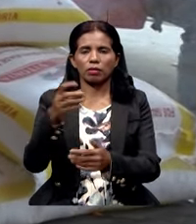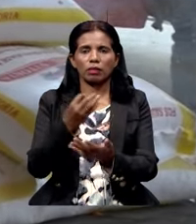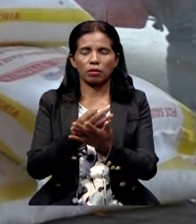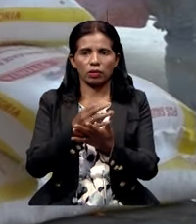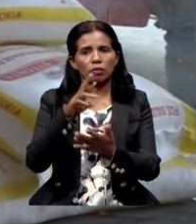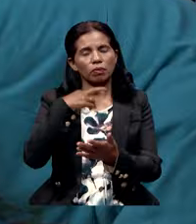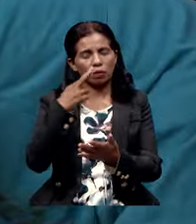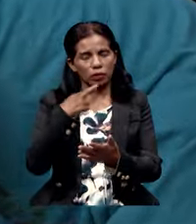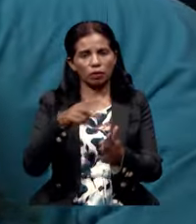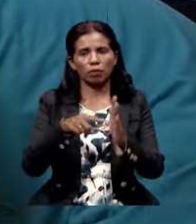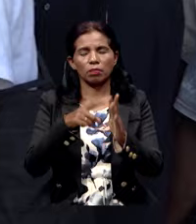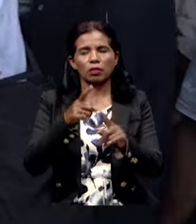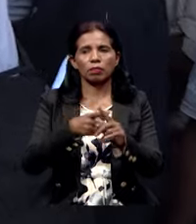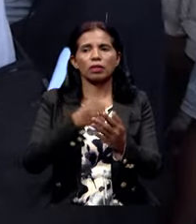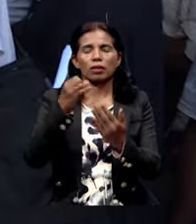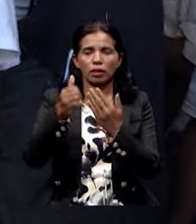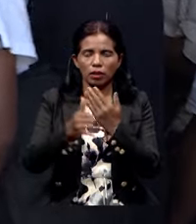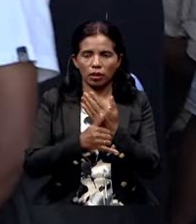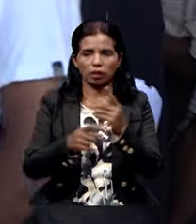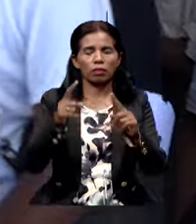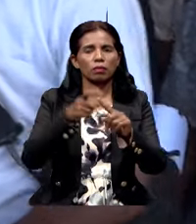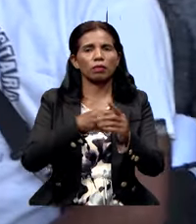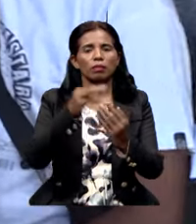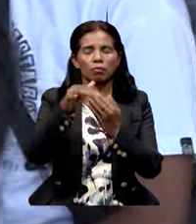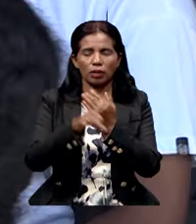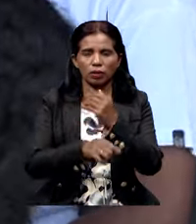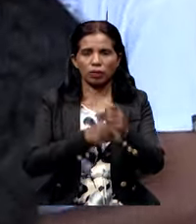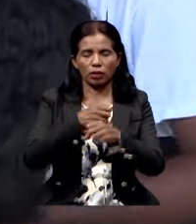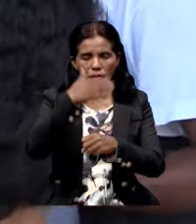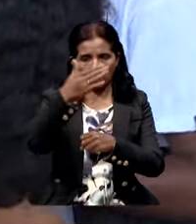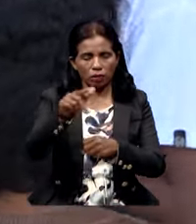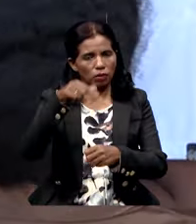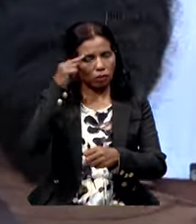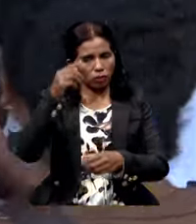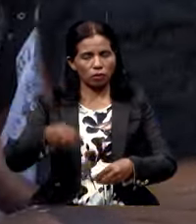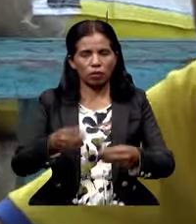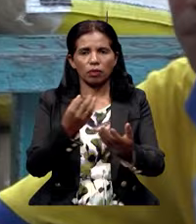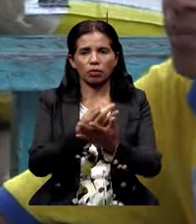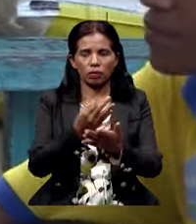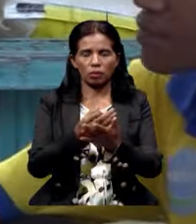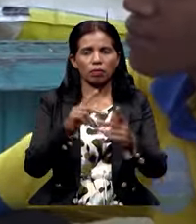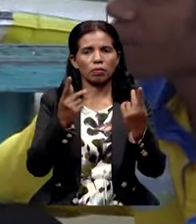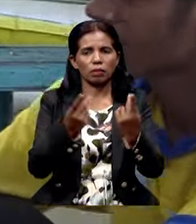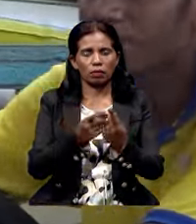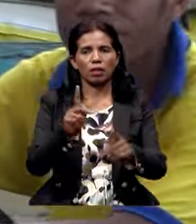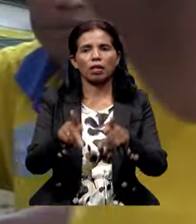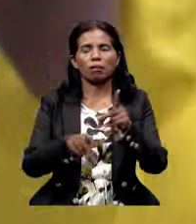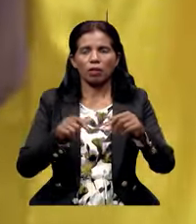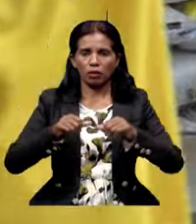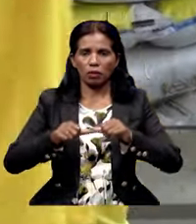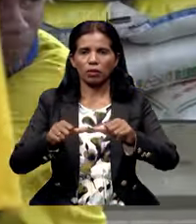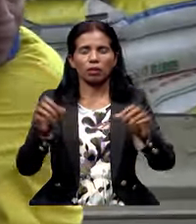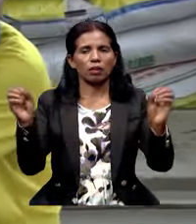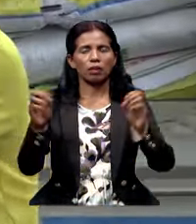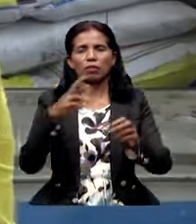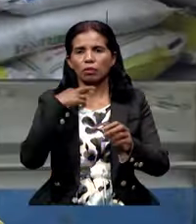ne se hahuia janeiro to março tinang wain. Mas ke governo fona subsidio ba empresa importador sira, maibe komunidade continua lamenta ho